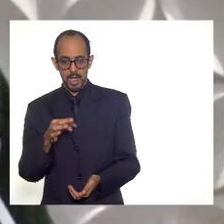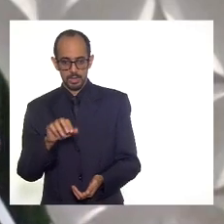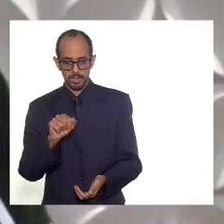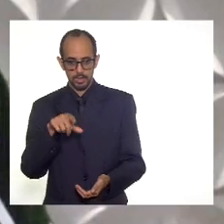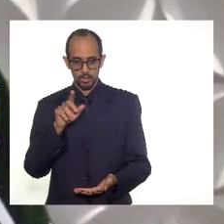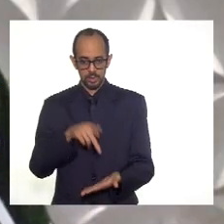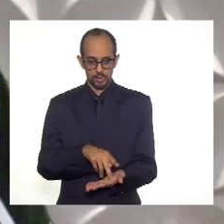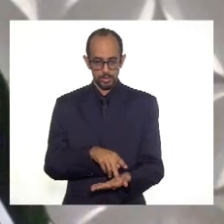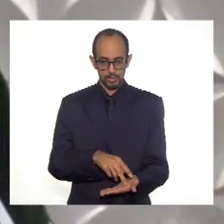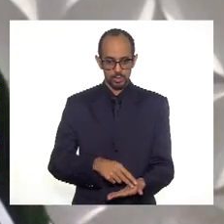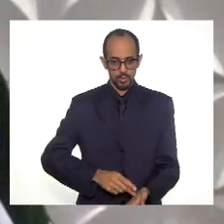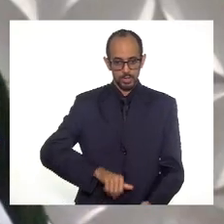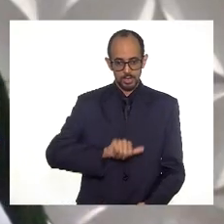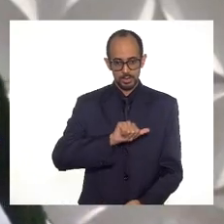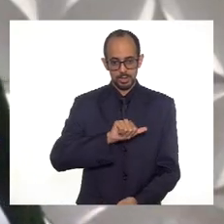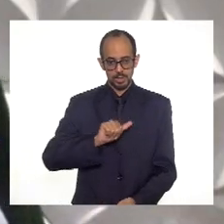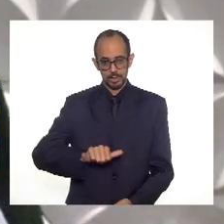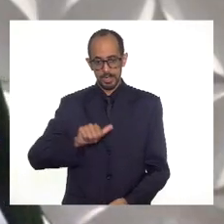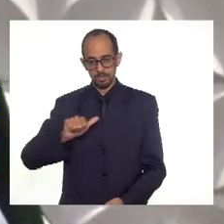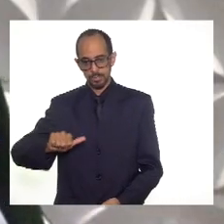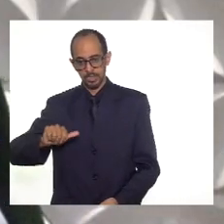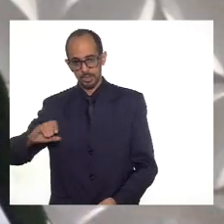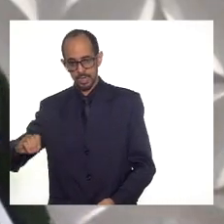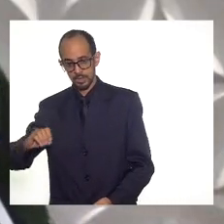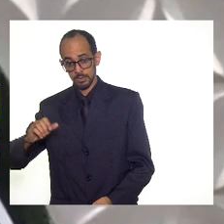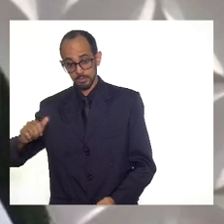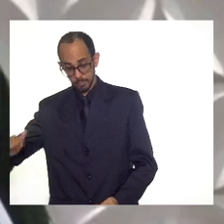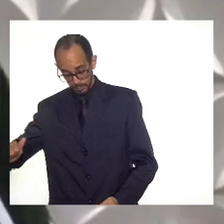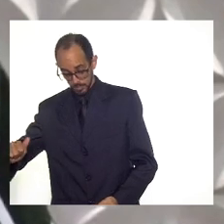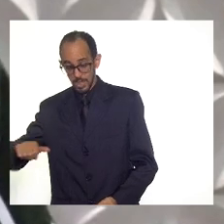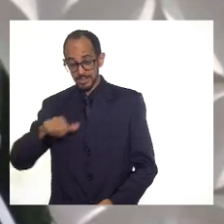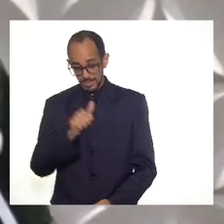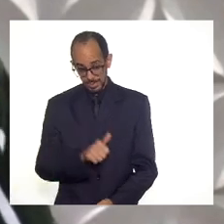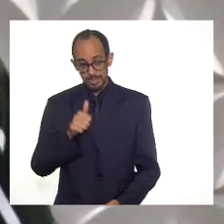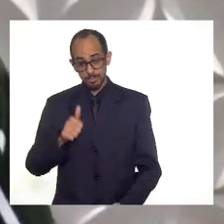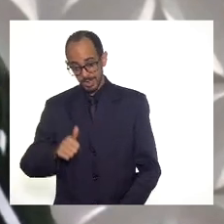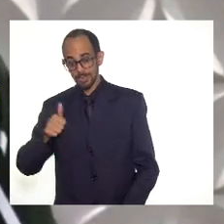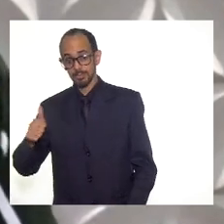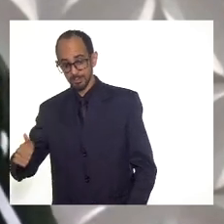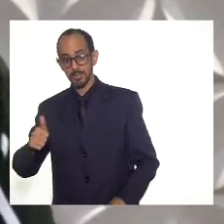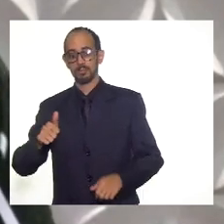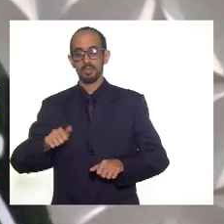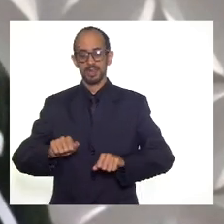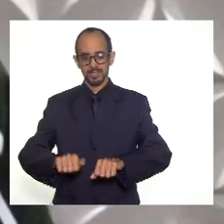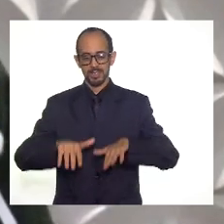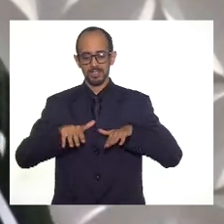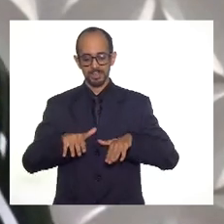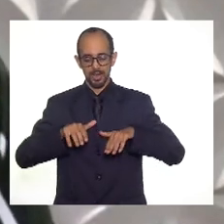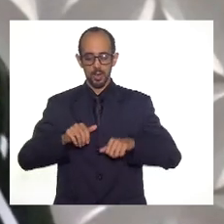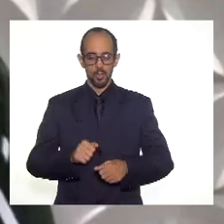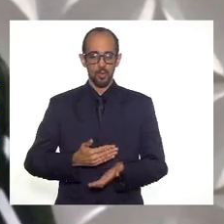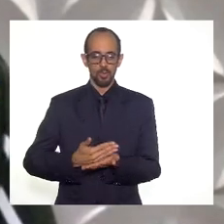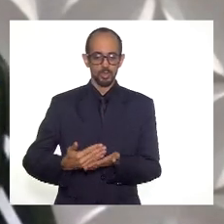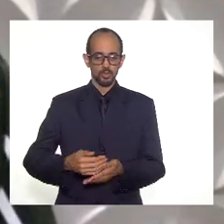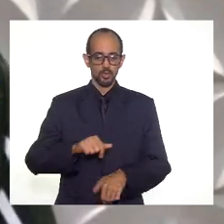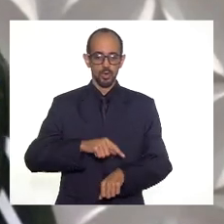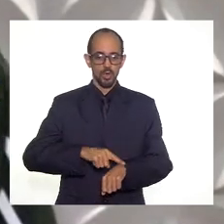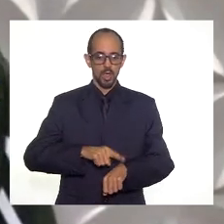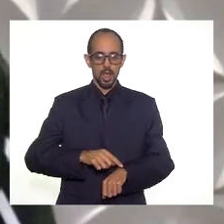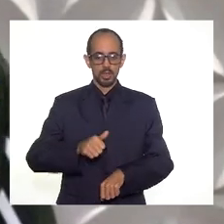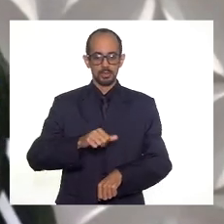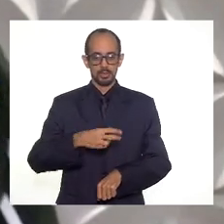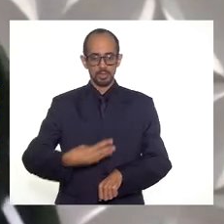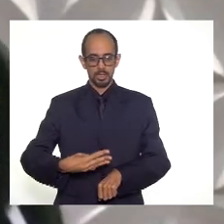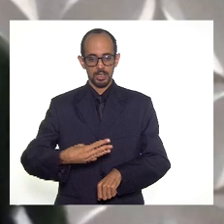na 111ª sessão extraordinária, que, iniciada às 13h06, encerrou-se